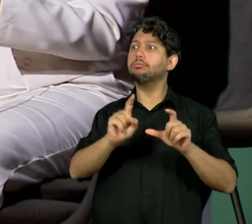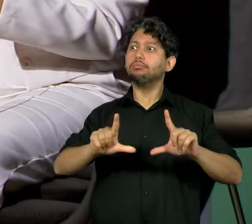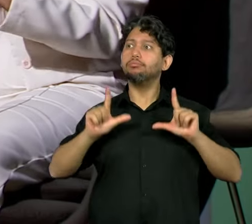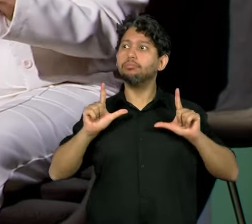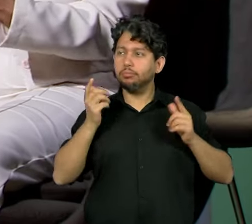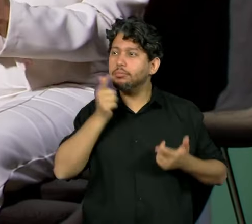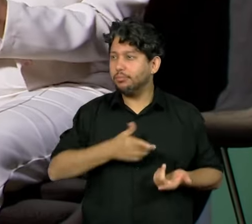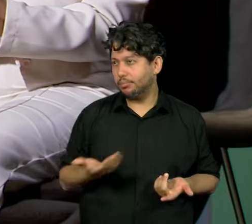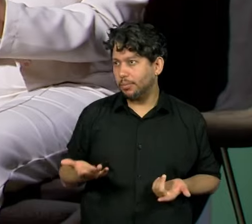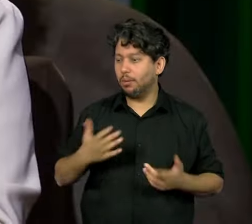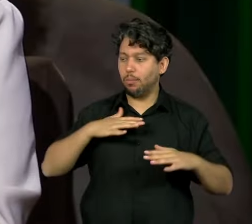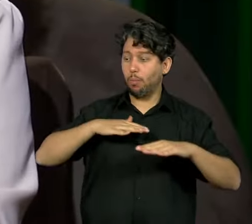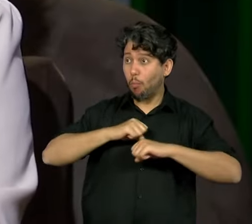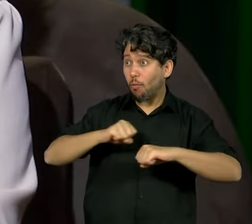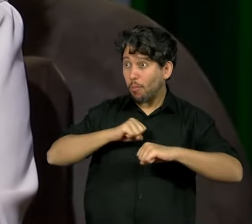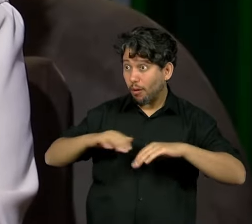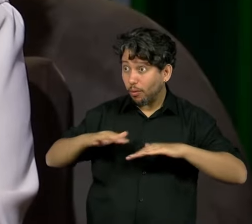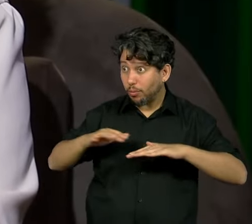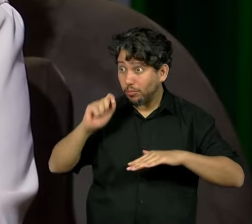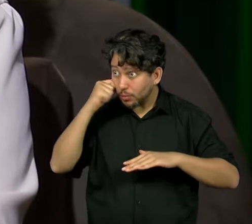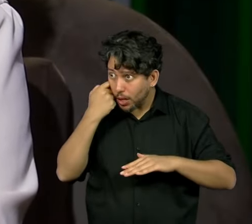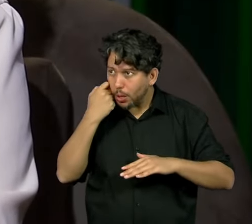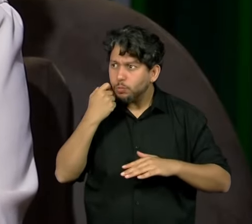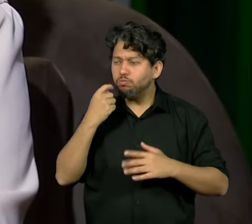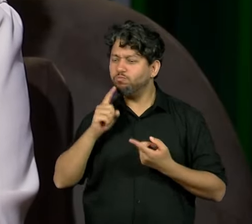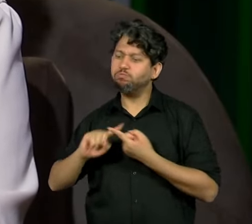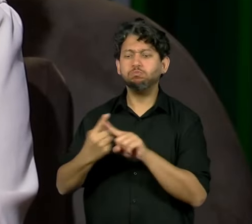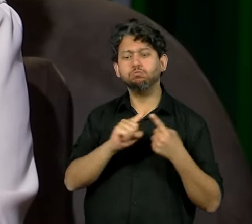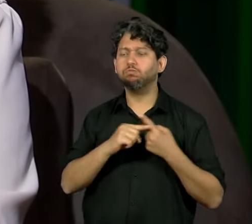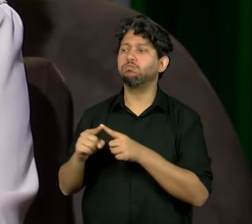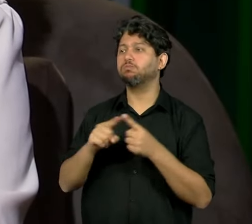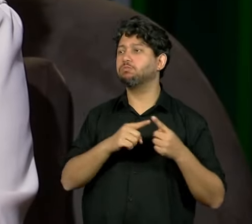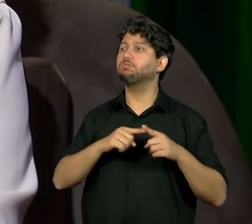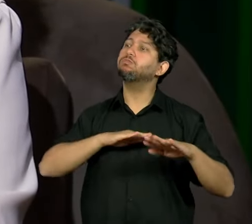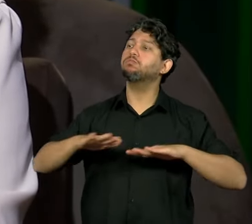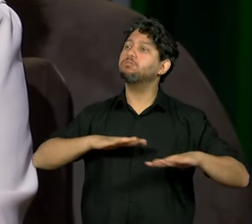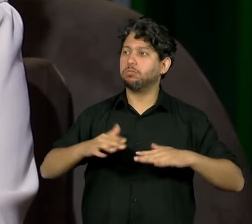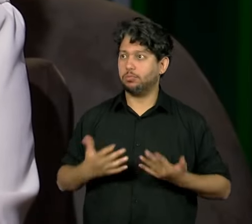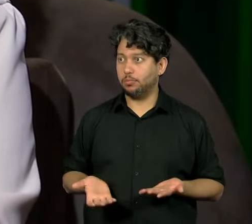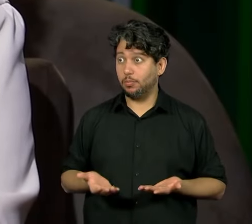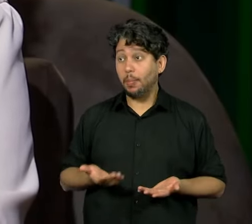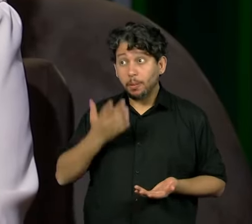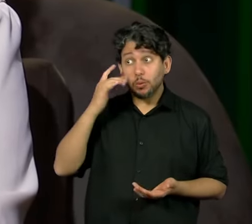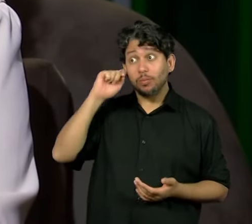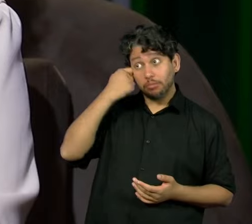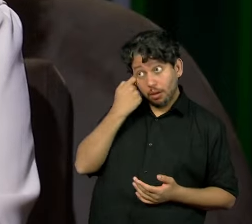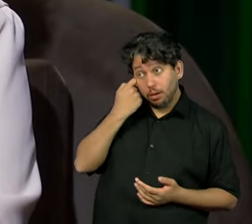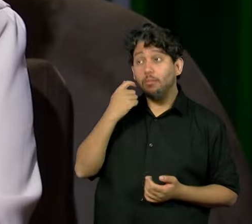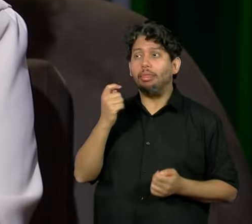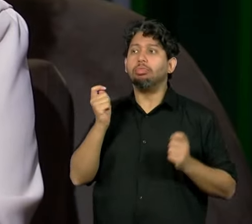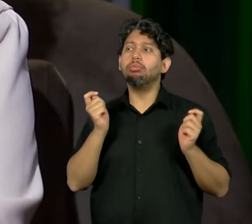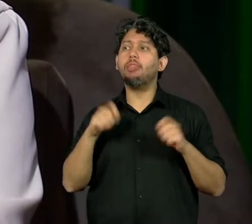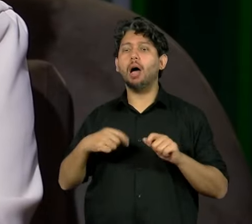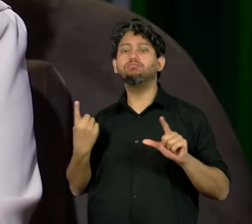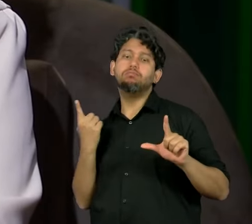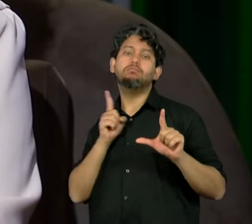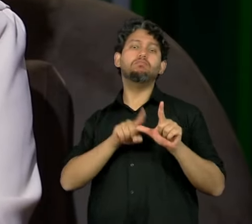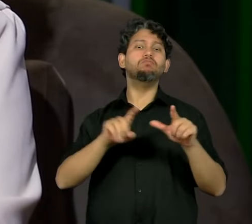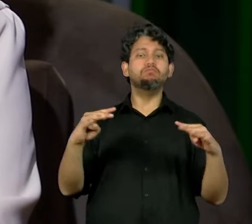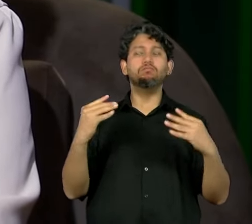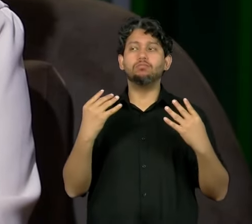diversos coletivos, tem se articulado para isso. Então, a gente consegue ter mais visibilidade hoje. Porém, não vou dizer